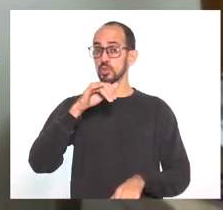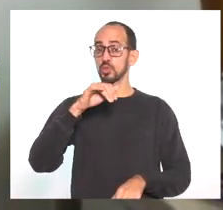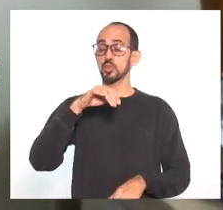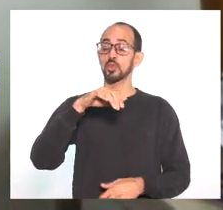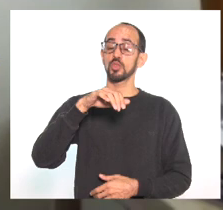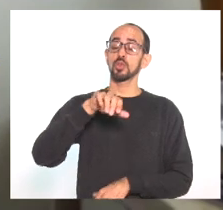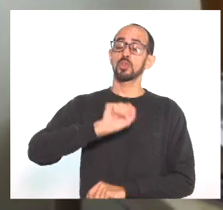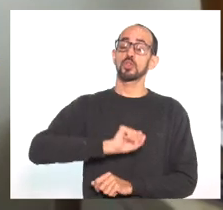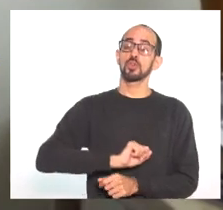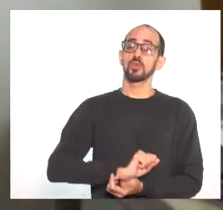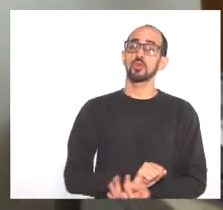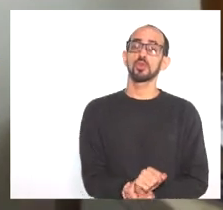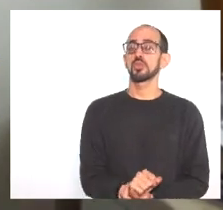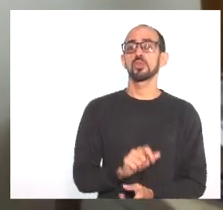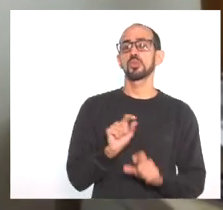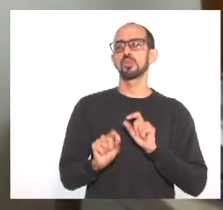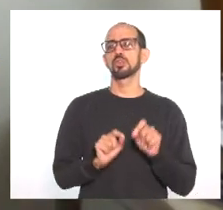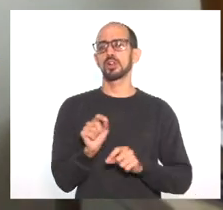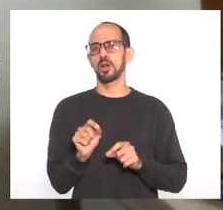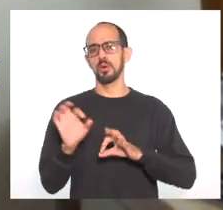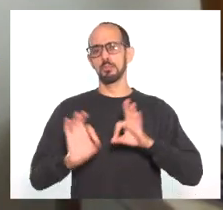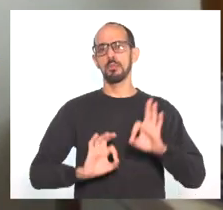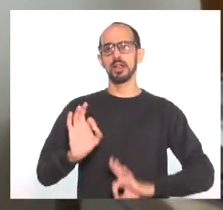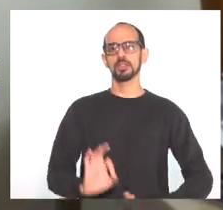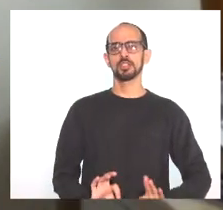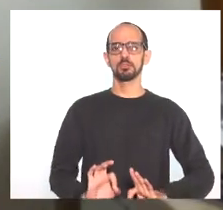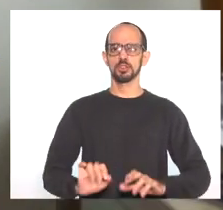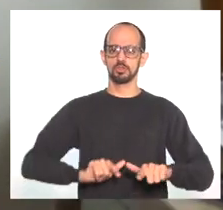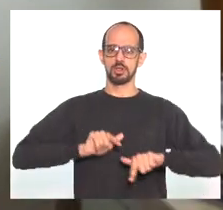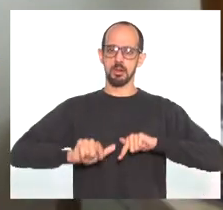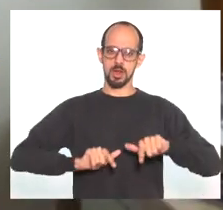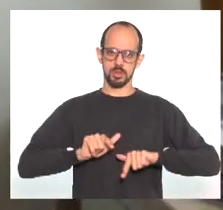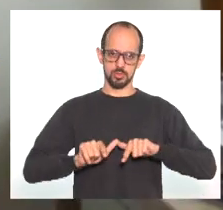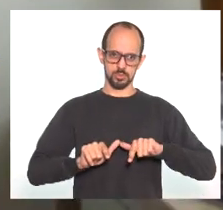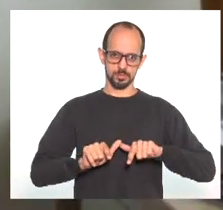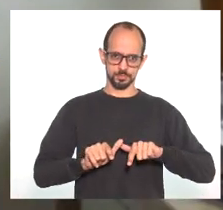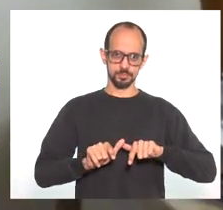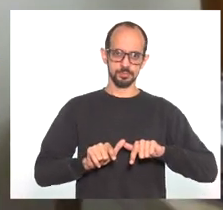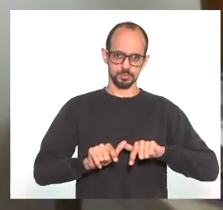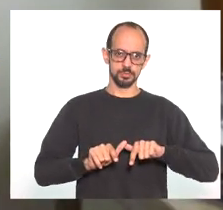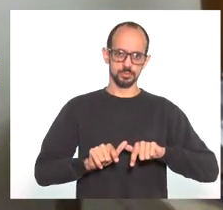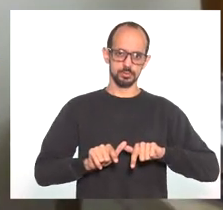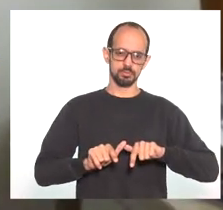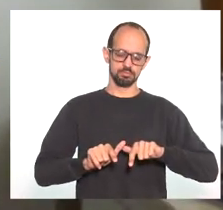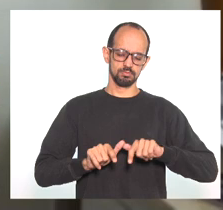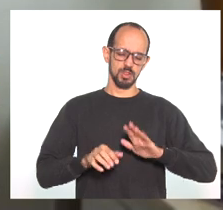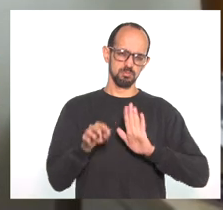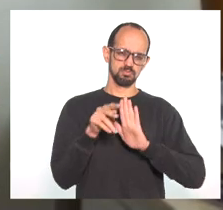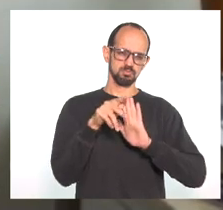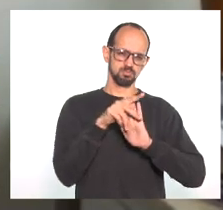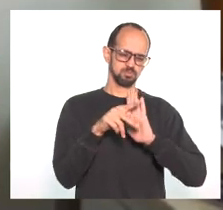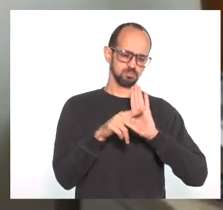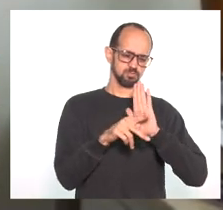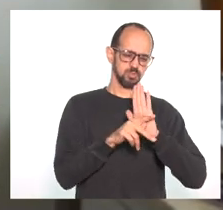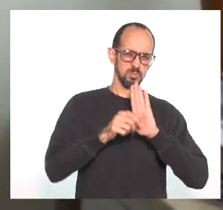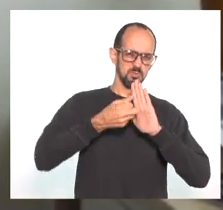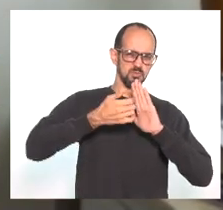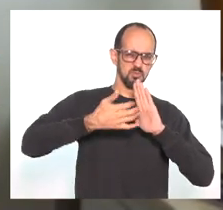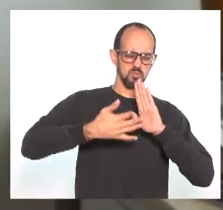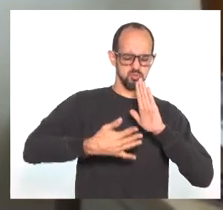25 do 3, o plano de trabalho. Plano de trabalho bastante